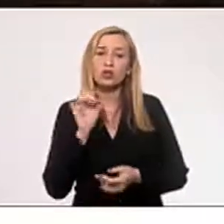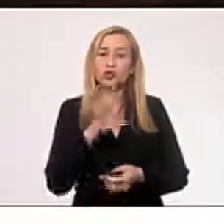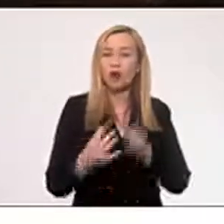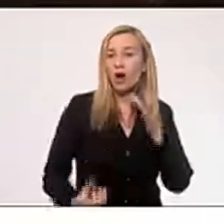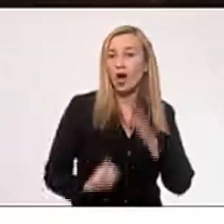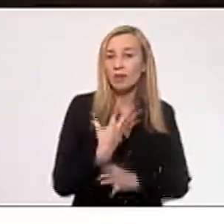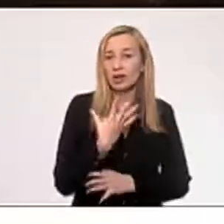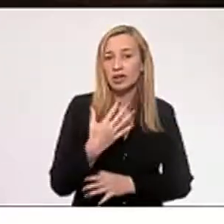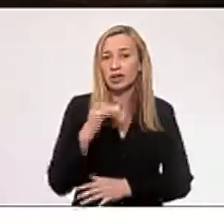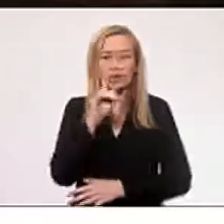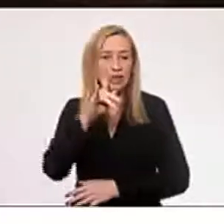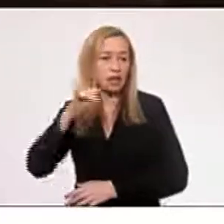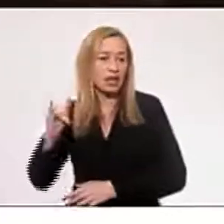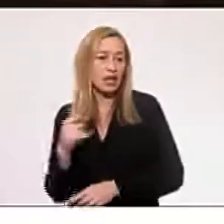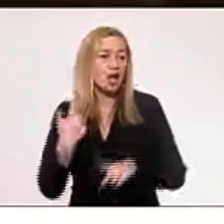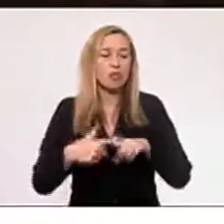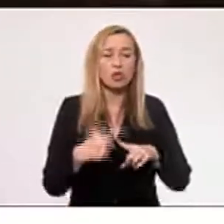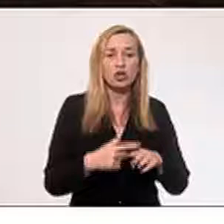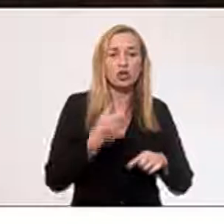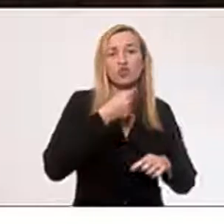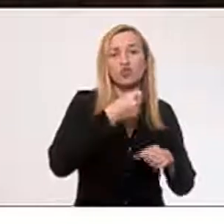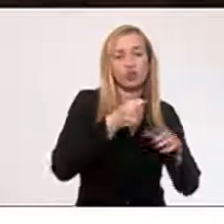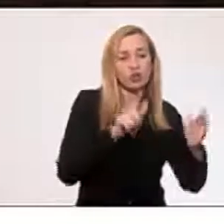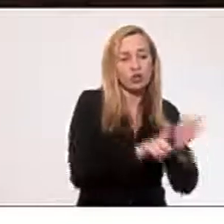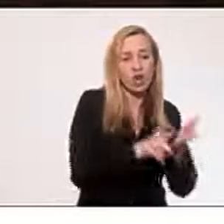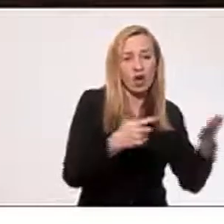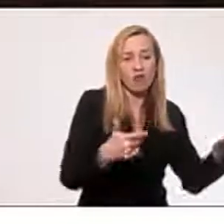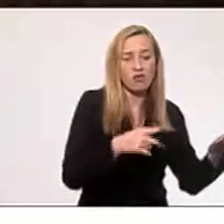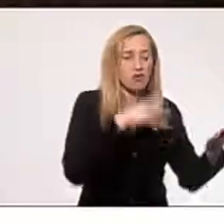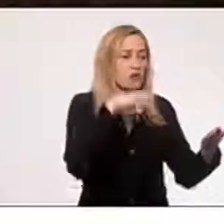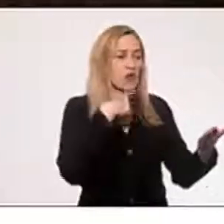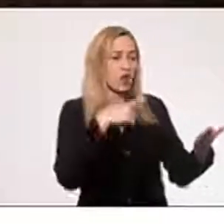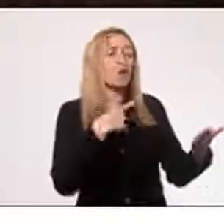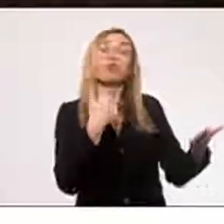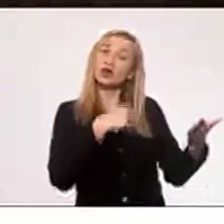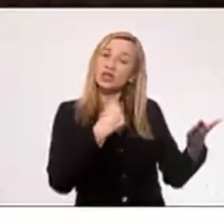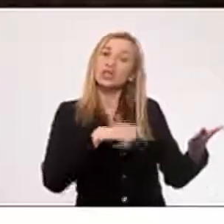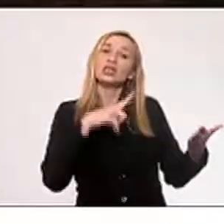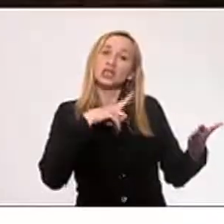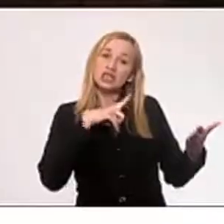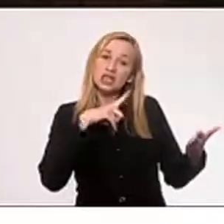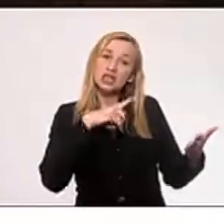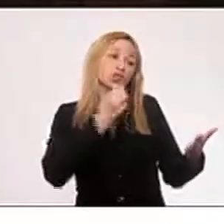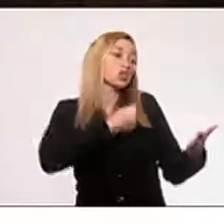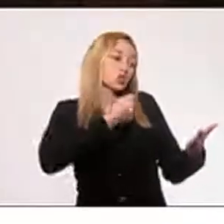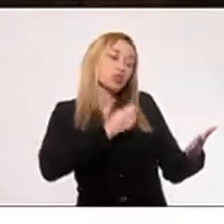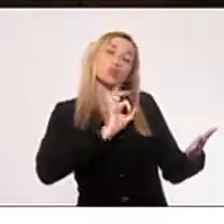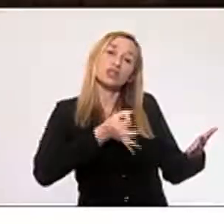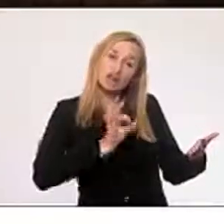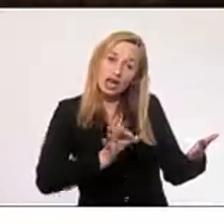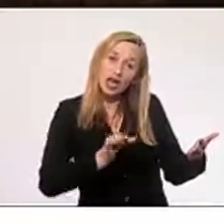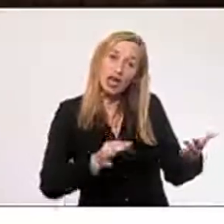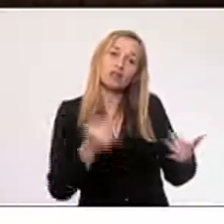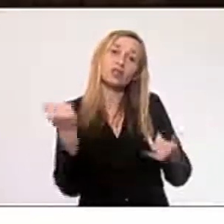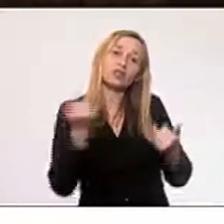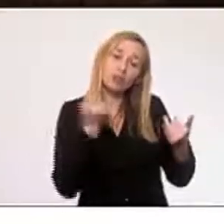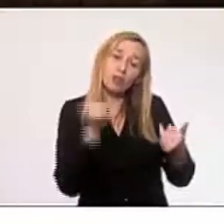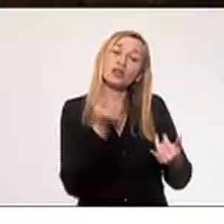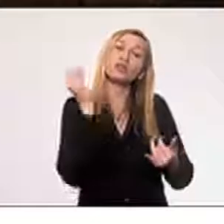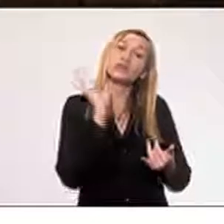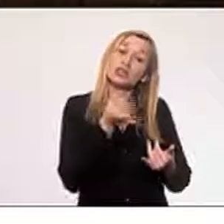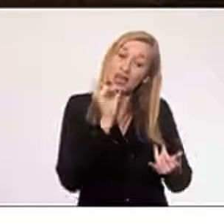falar, porque um jornal citou genericamente. Eu tenho que ter fatos e dados objetivados,